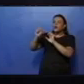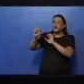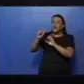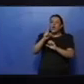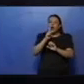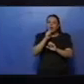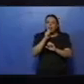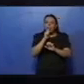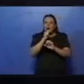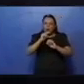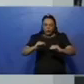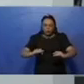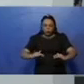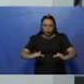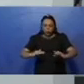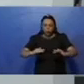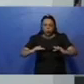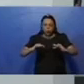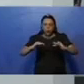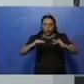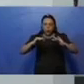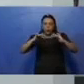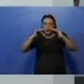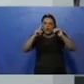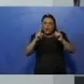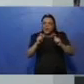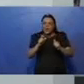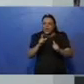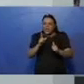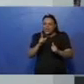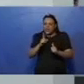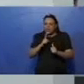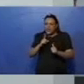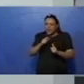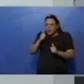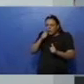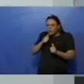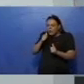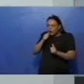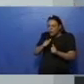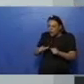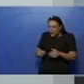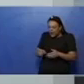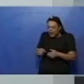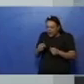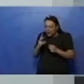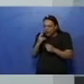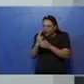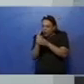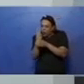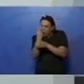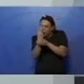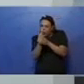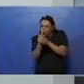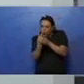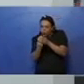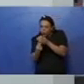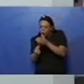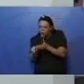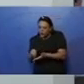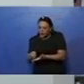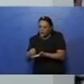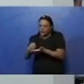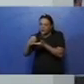alagamento. Embaixo já está escrito, ó, e tem uma senhora, uma mulher, tentando se salvar, né? Porque a água subiu